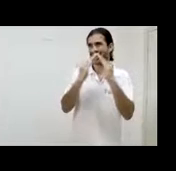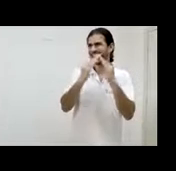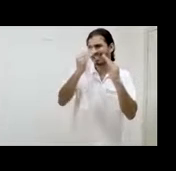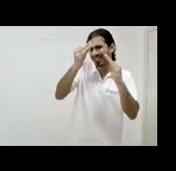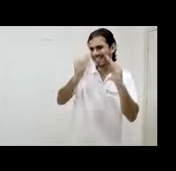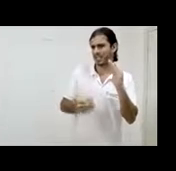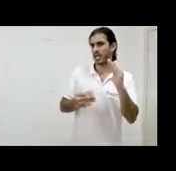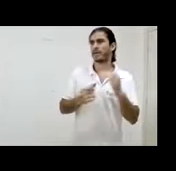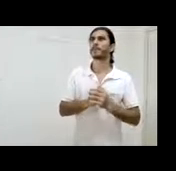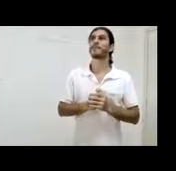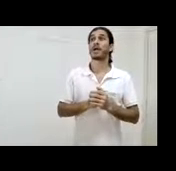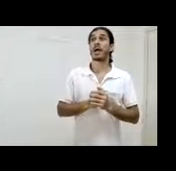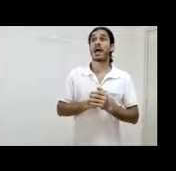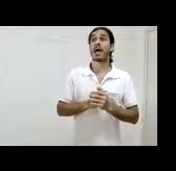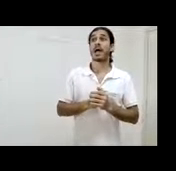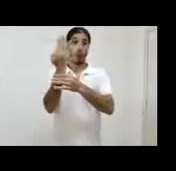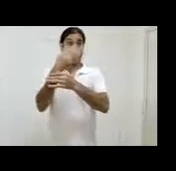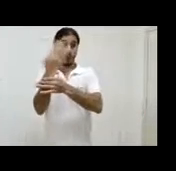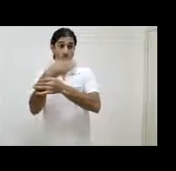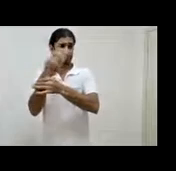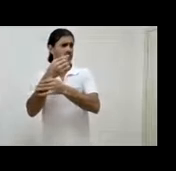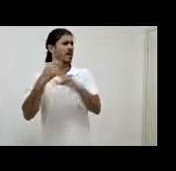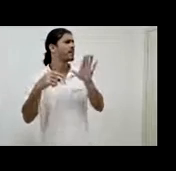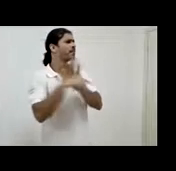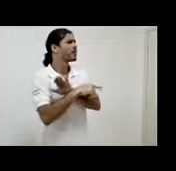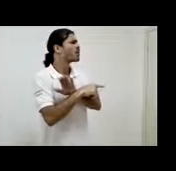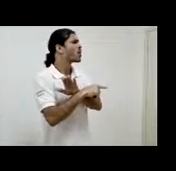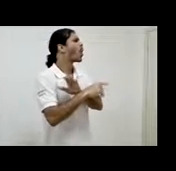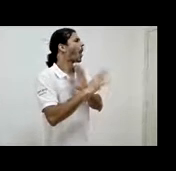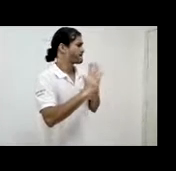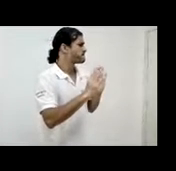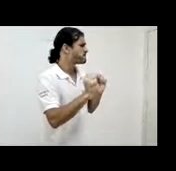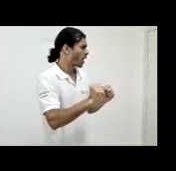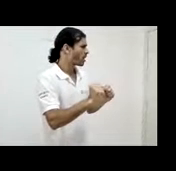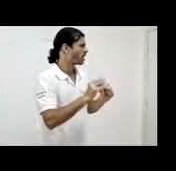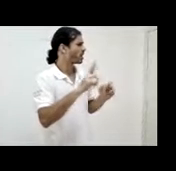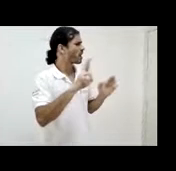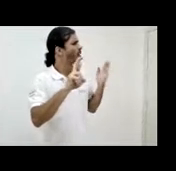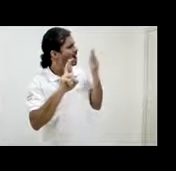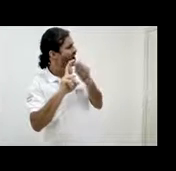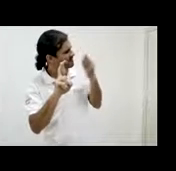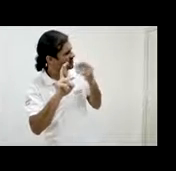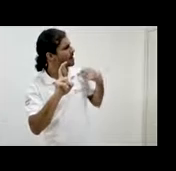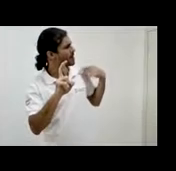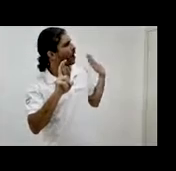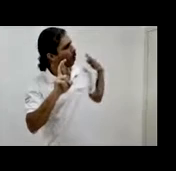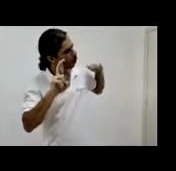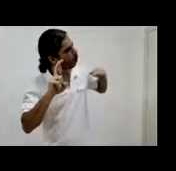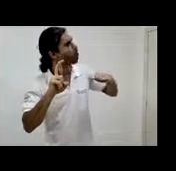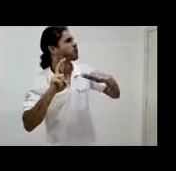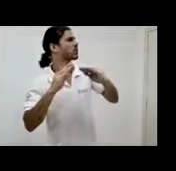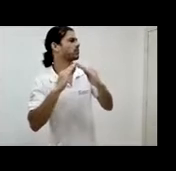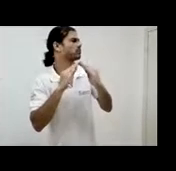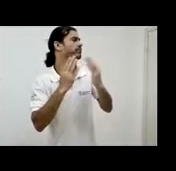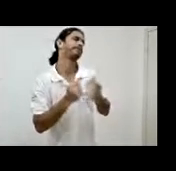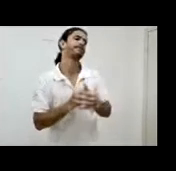dar um ponto de referência? Fica perto de quê? Aliás, isso precisava de uma pesquisa exclusiva,